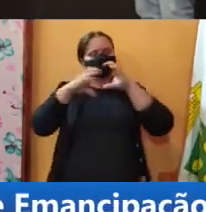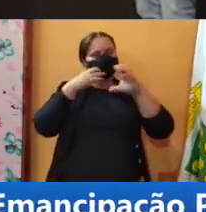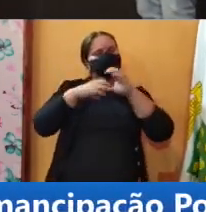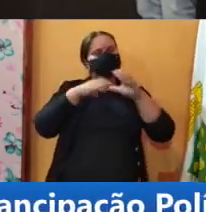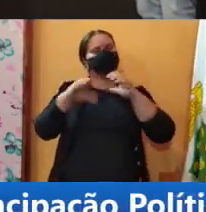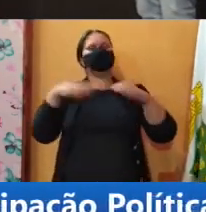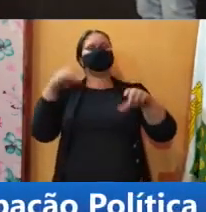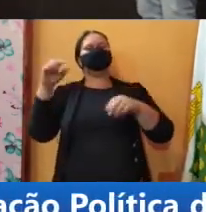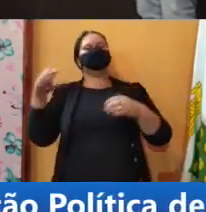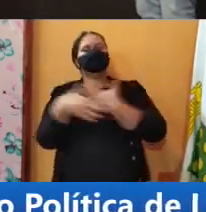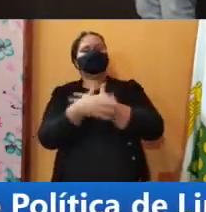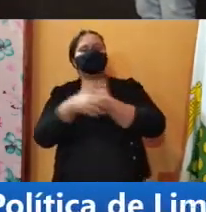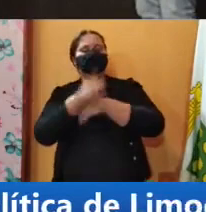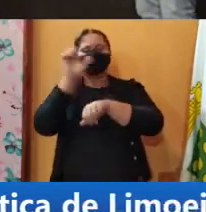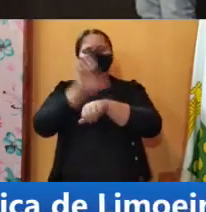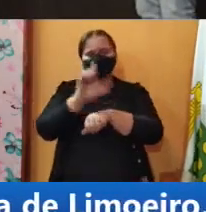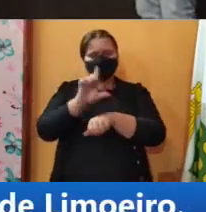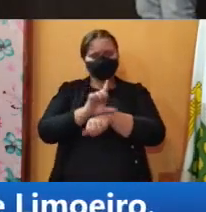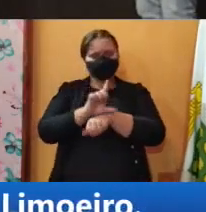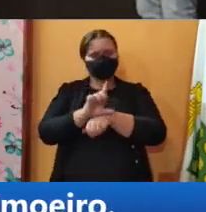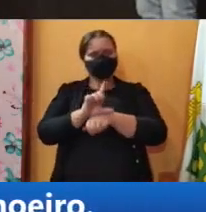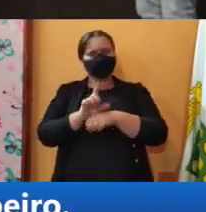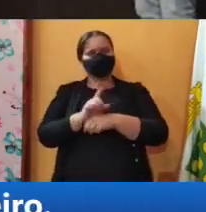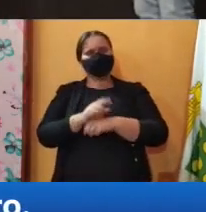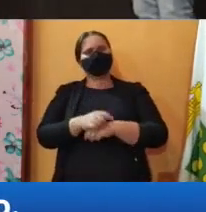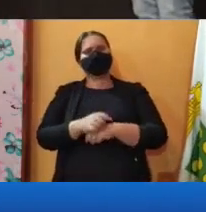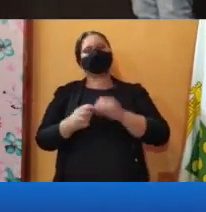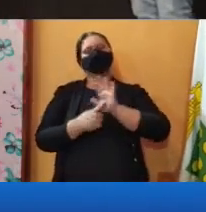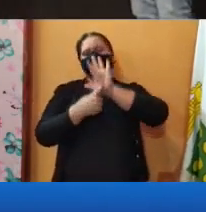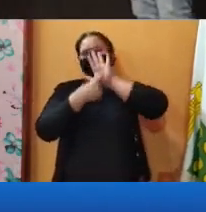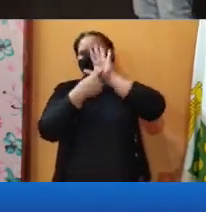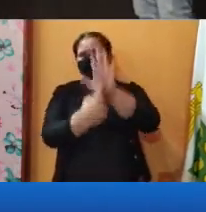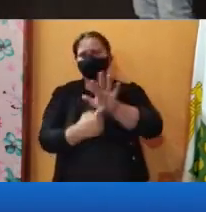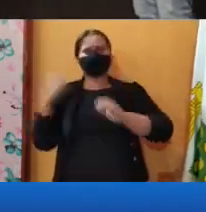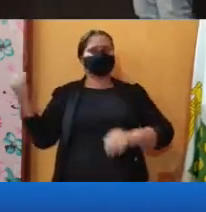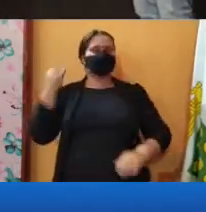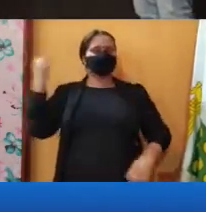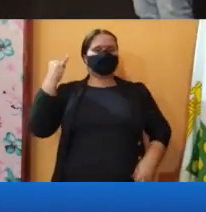da nossa cidade, a gente conseguiu consagrar isso, né?